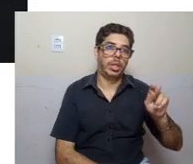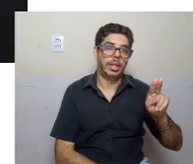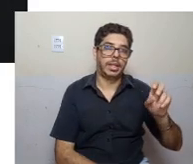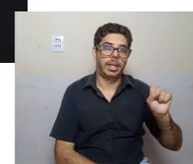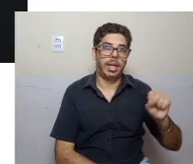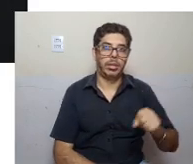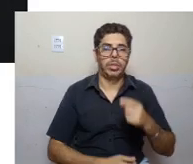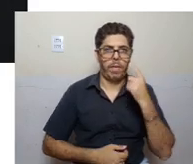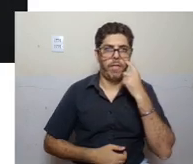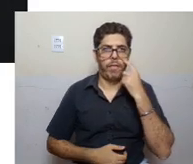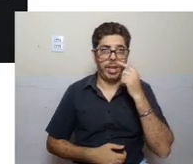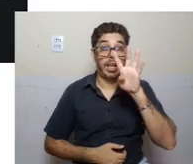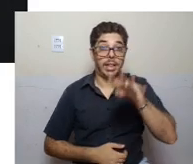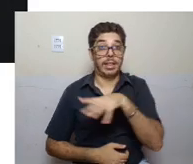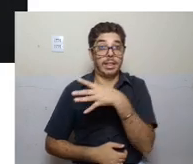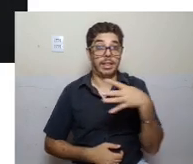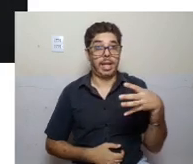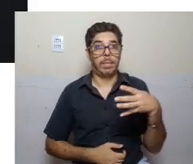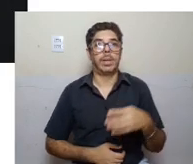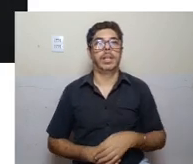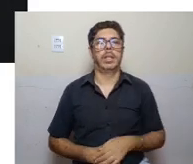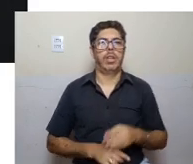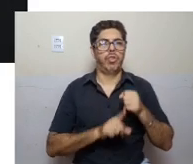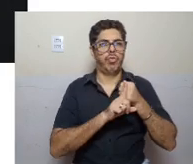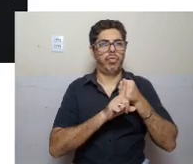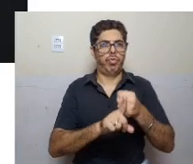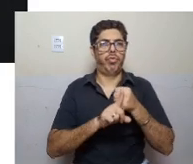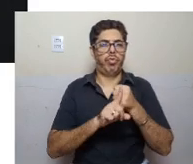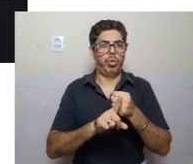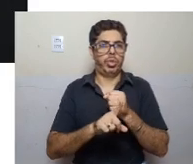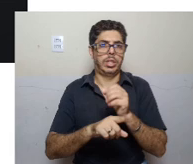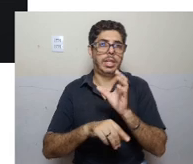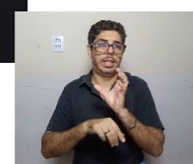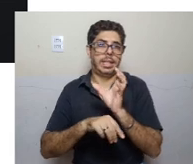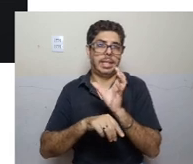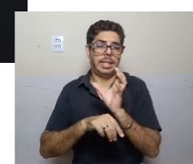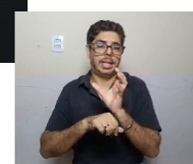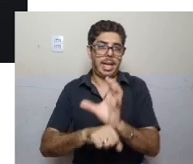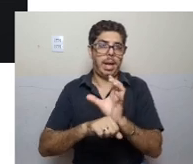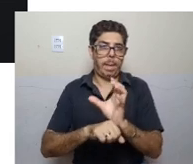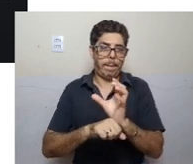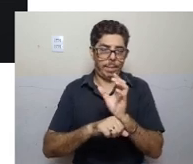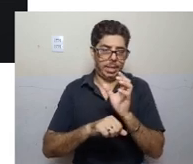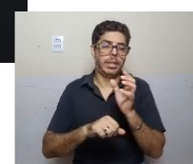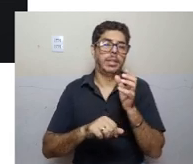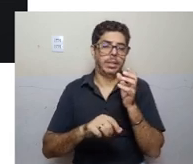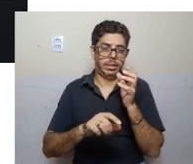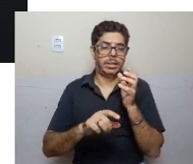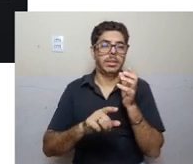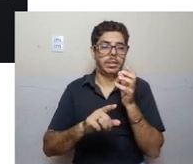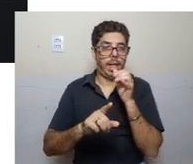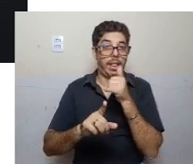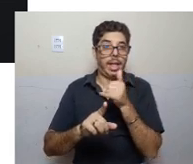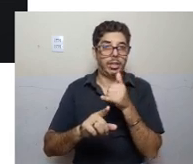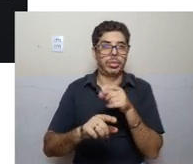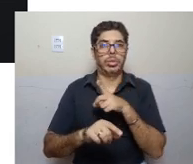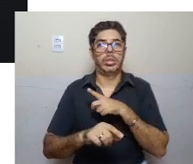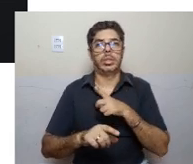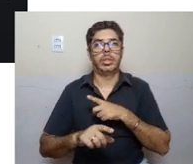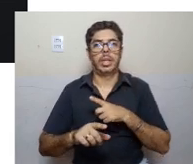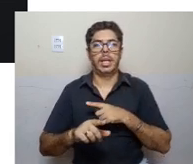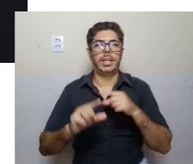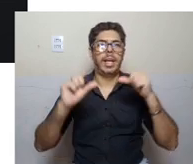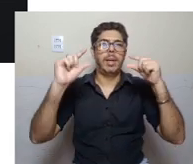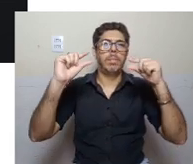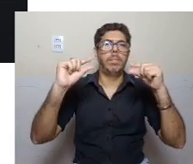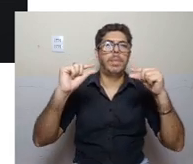confere a intensidade de alguns tipos de campo elétrico. Enquanto que o campo magnético dentro de um cérebro humano é ridiculamente pequeno, da